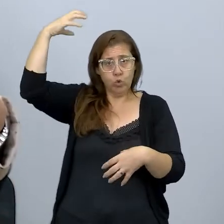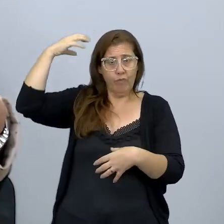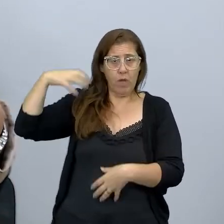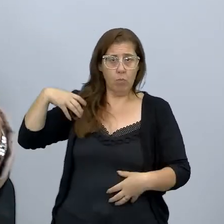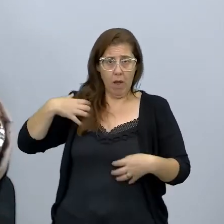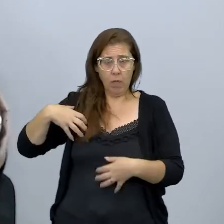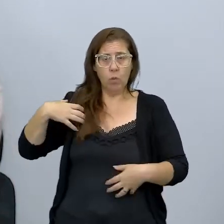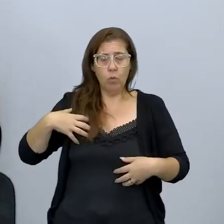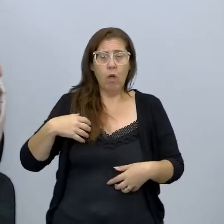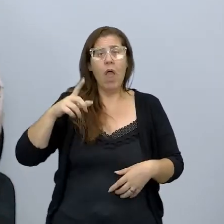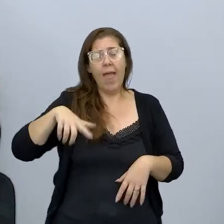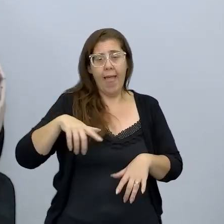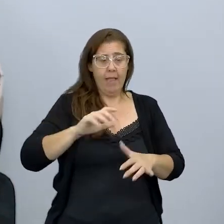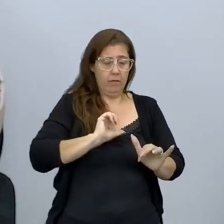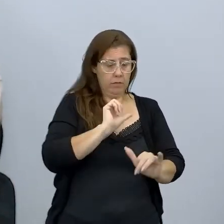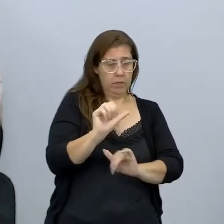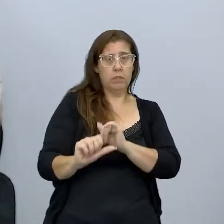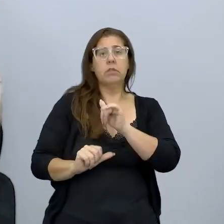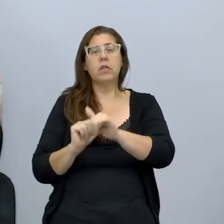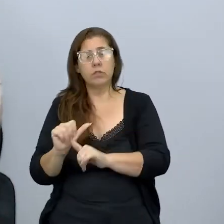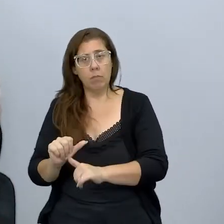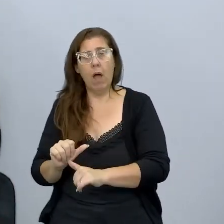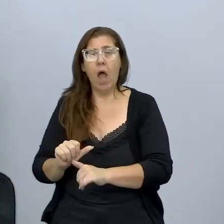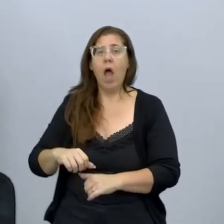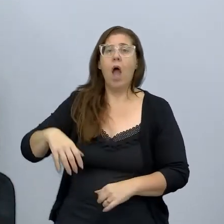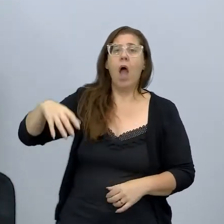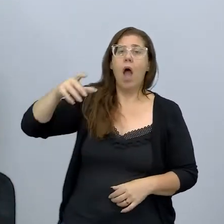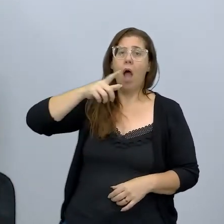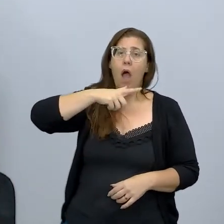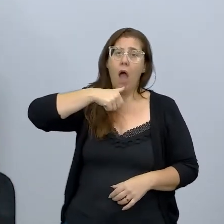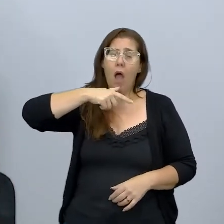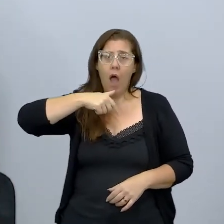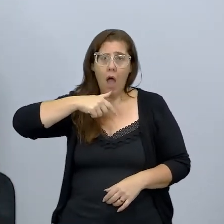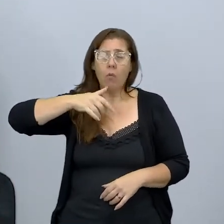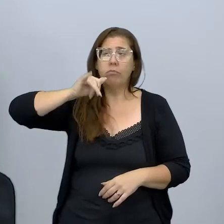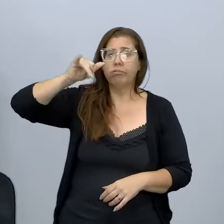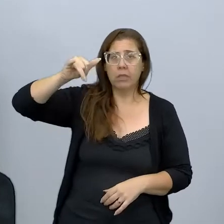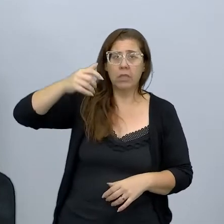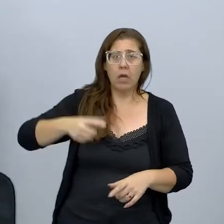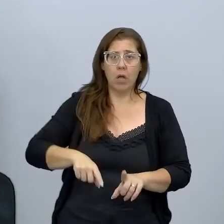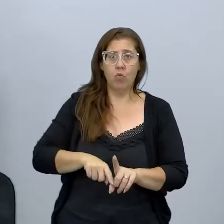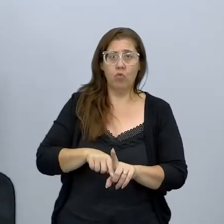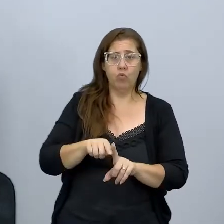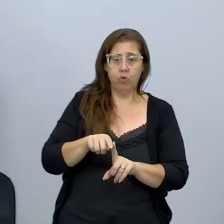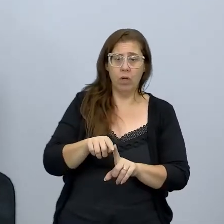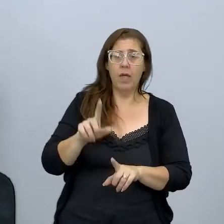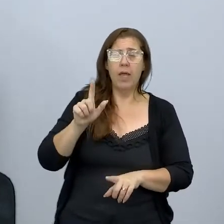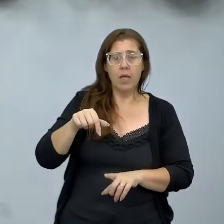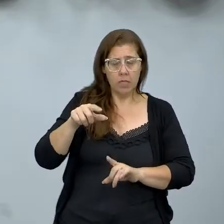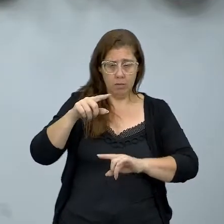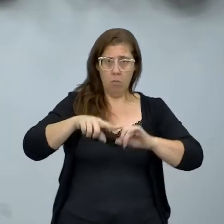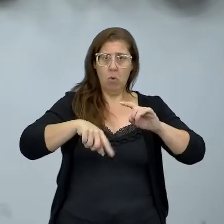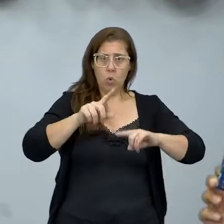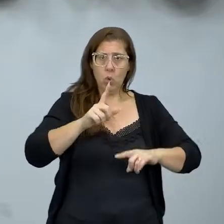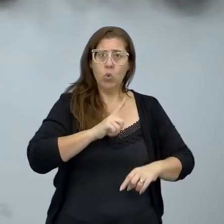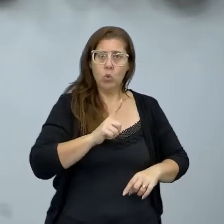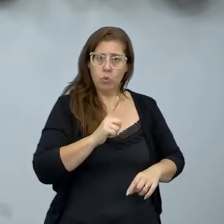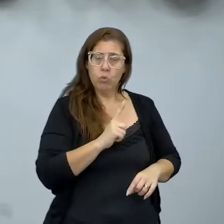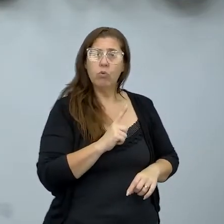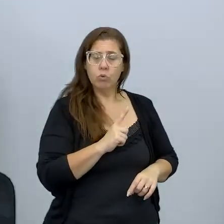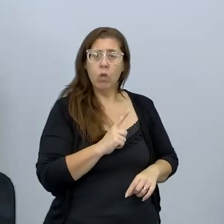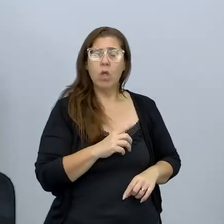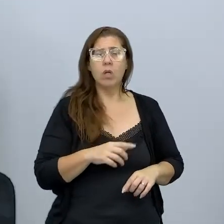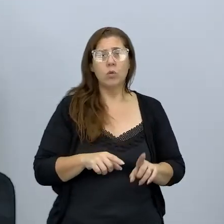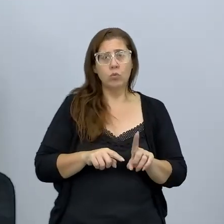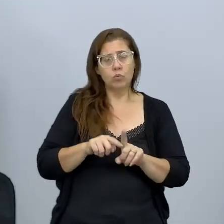do chuveiro é transformar, a gente viu em aula passada, é transformar a eletricidade em calor. Uhum. Esses equipamentos que têm resistência, que